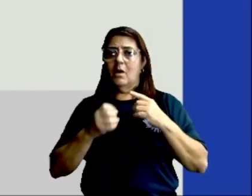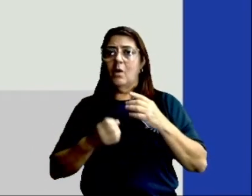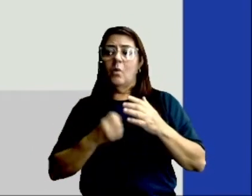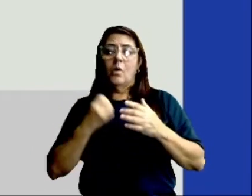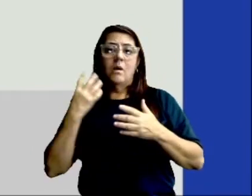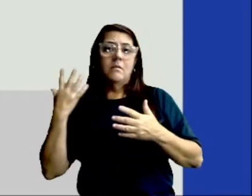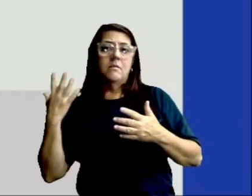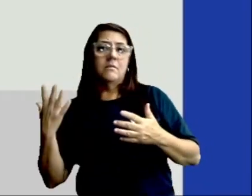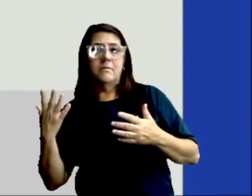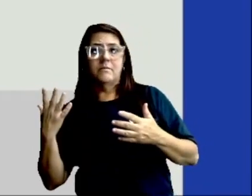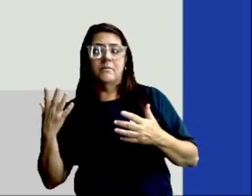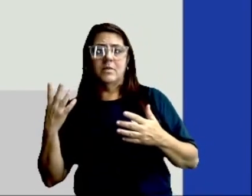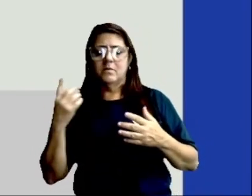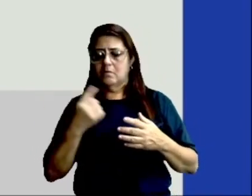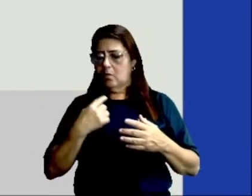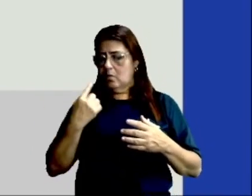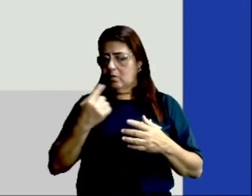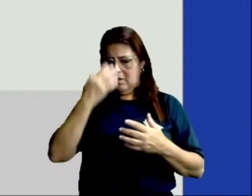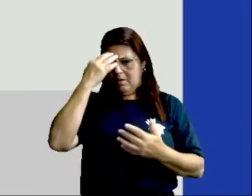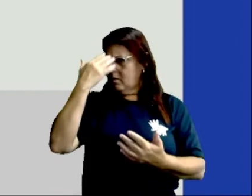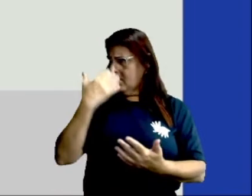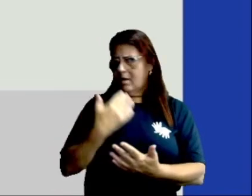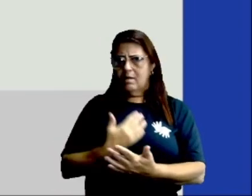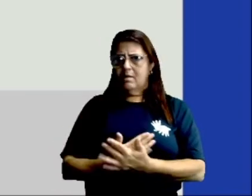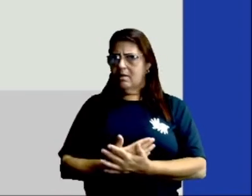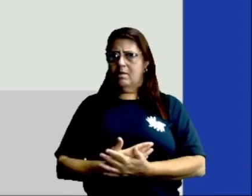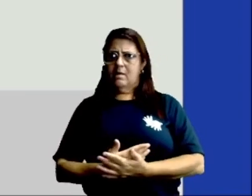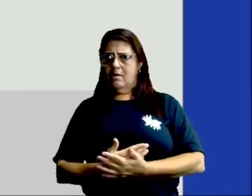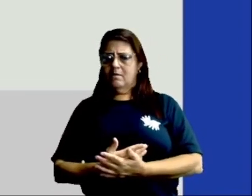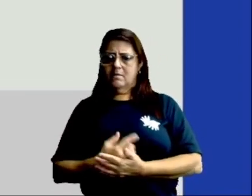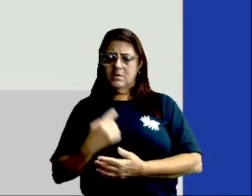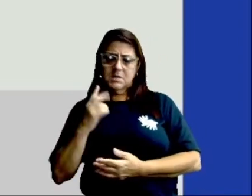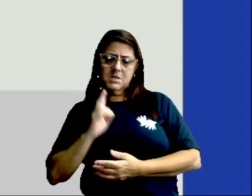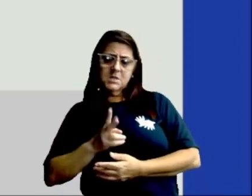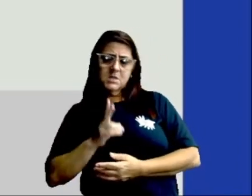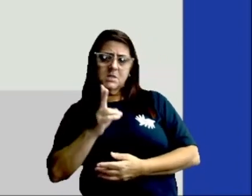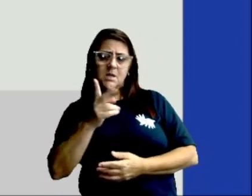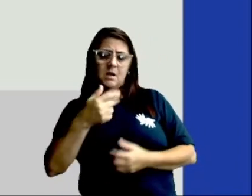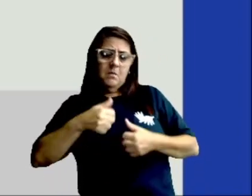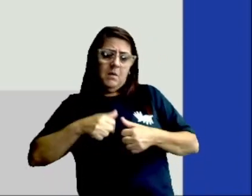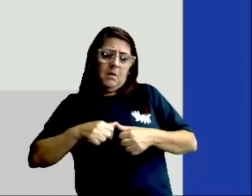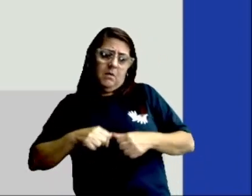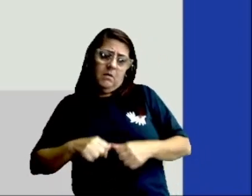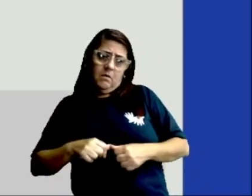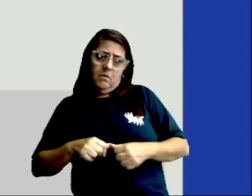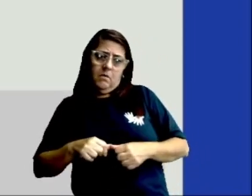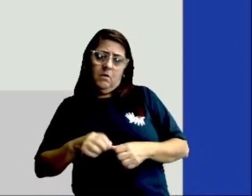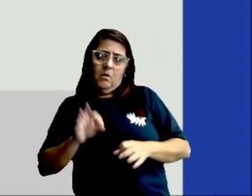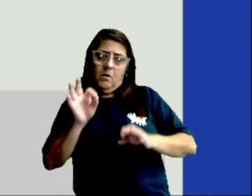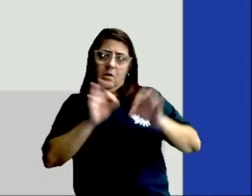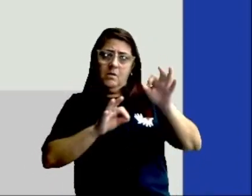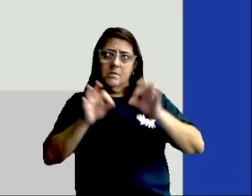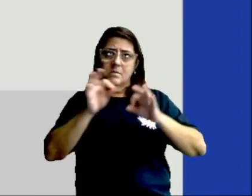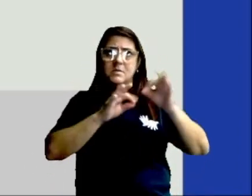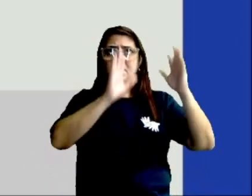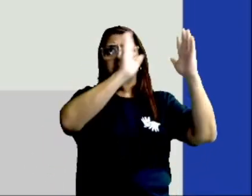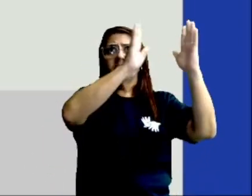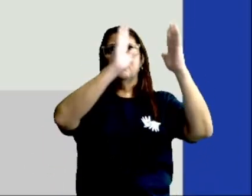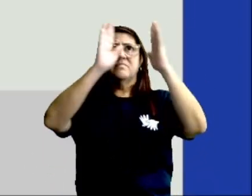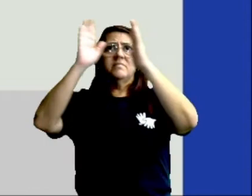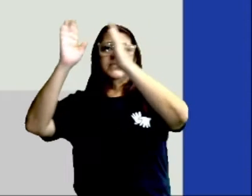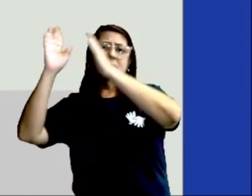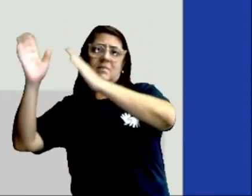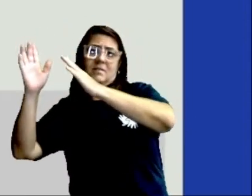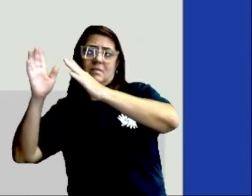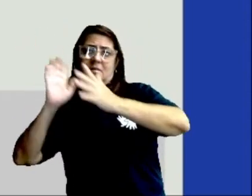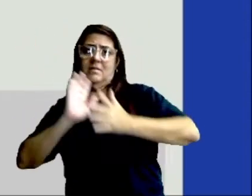ficou desolado. Não acreditava que ficaria para sempre ali, apenas enfeitando a prateleira. Então,